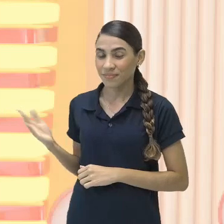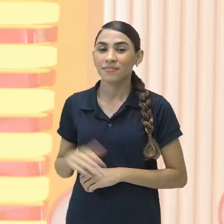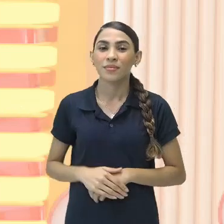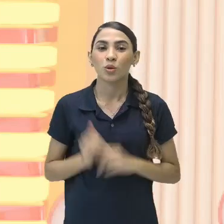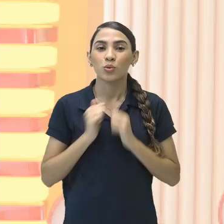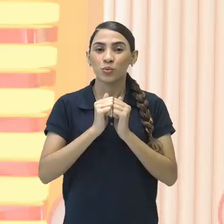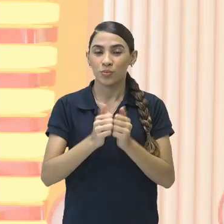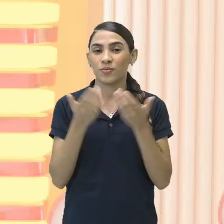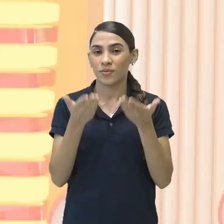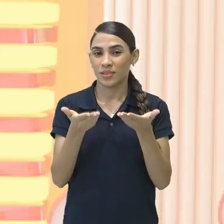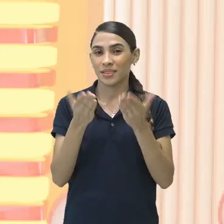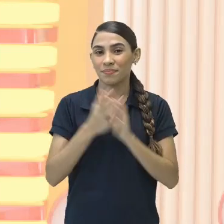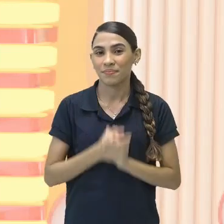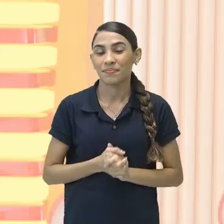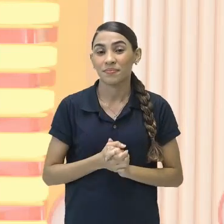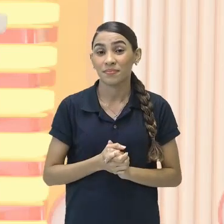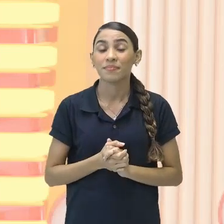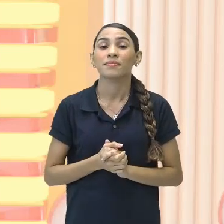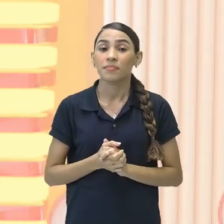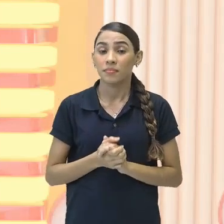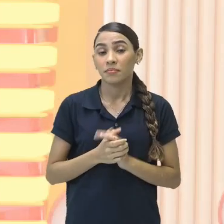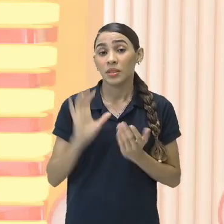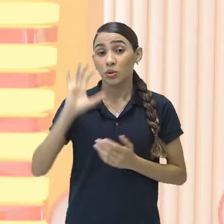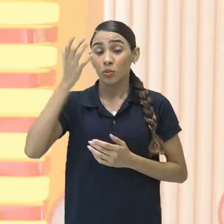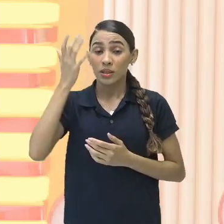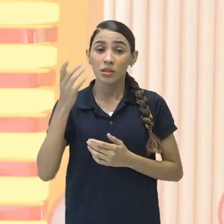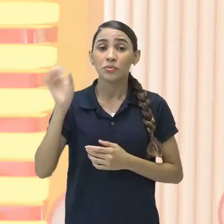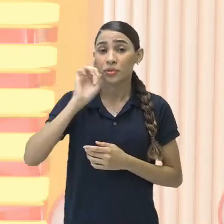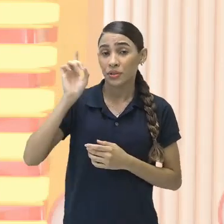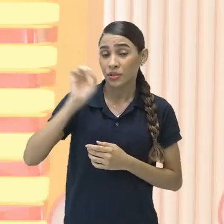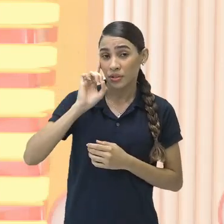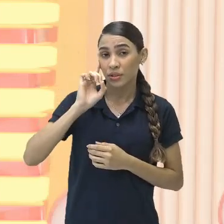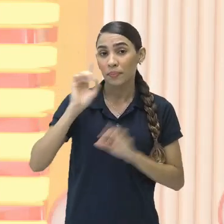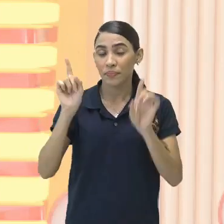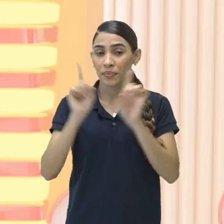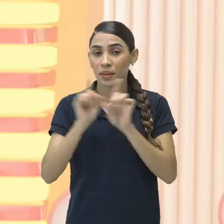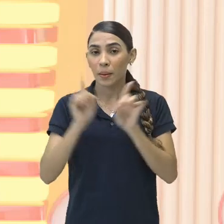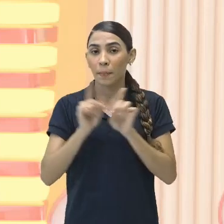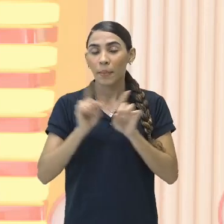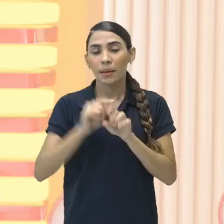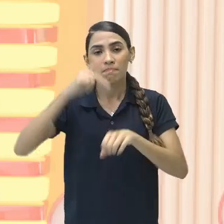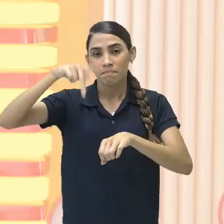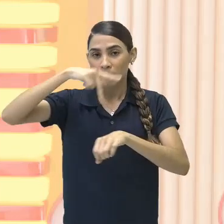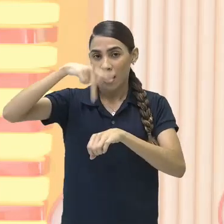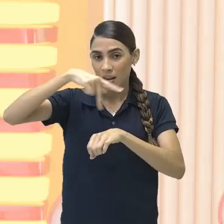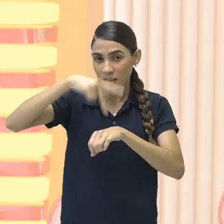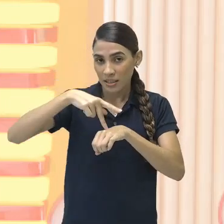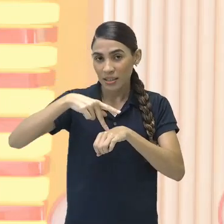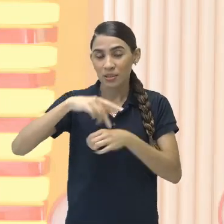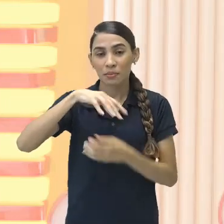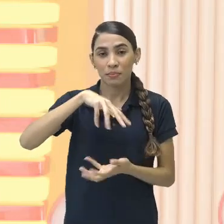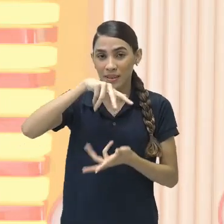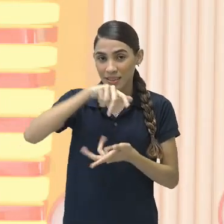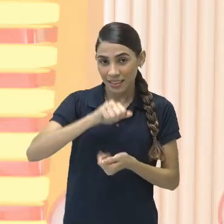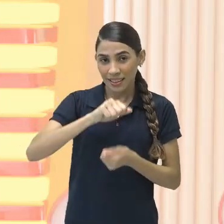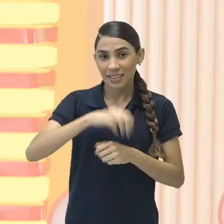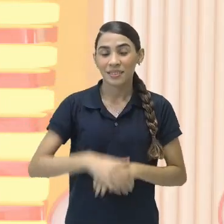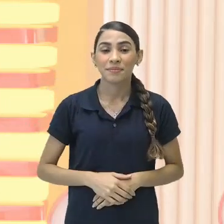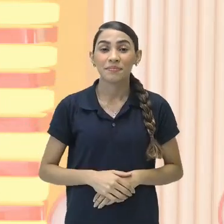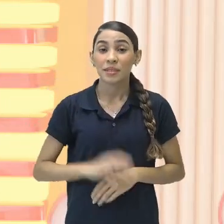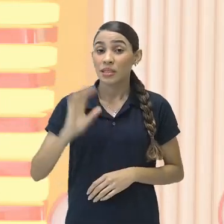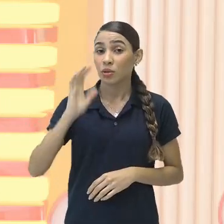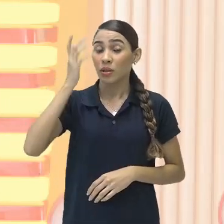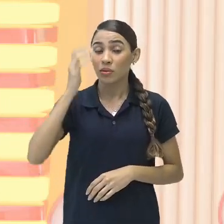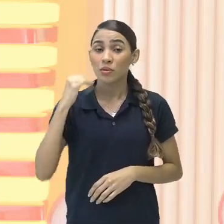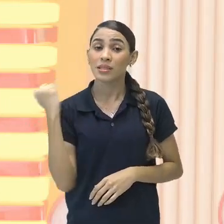juntamente com vocês aí, vendo situações do nosso dia a dia, vendo situações aí do nosso país, do nosso planeta,